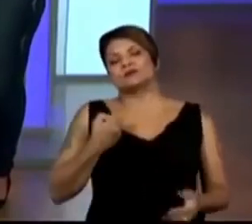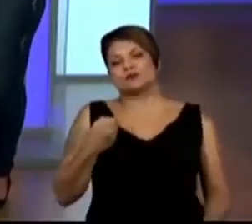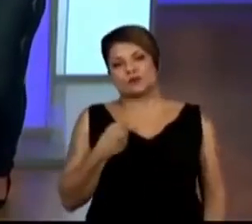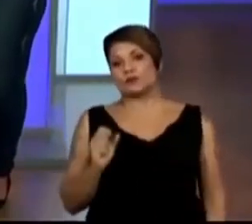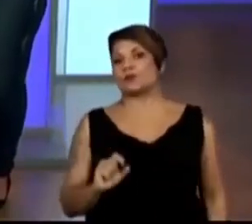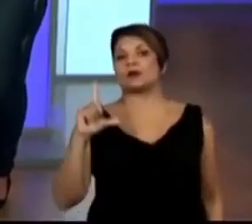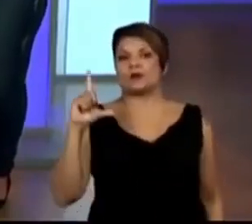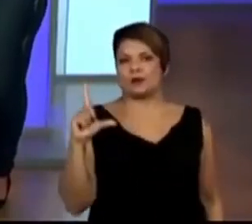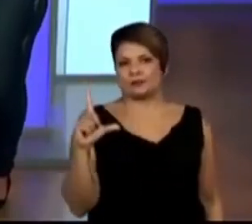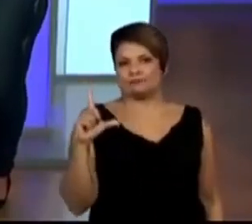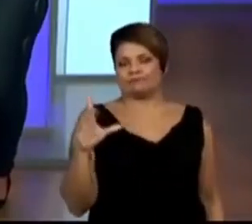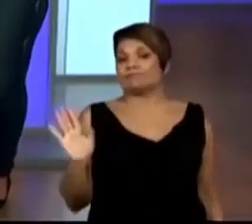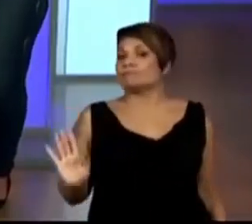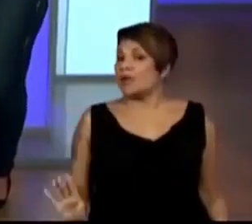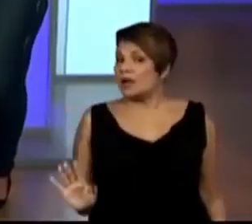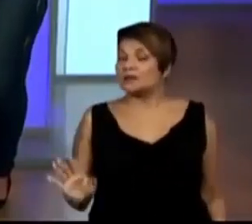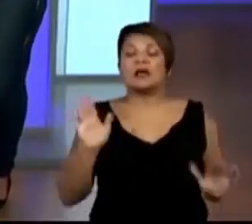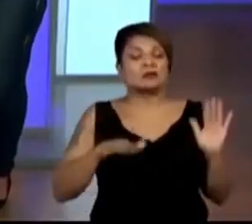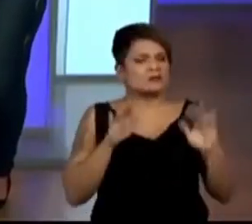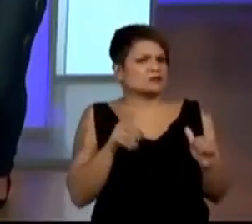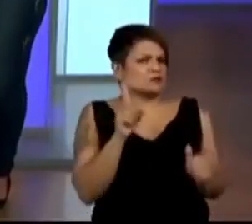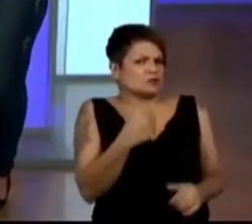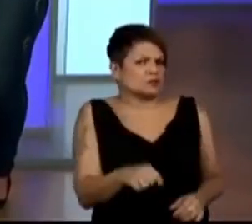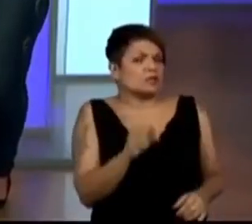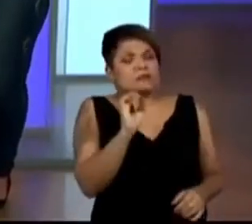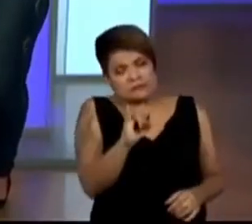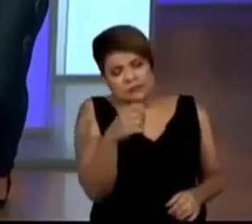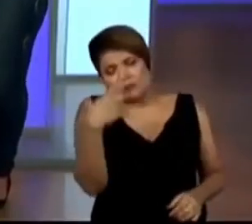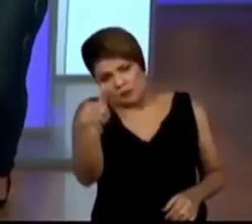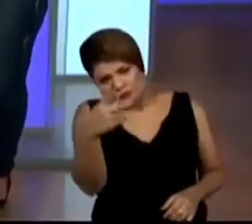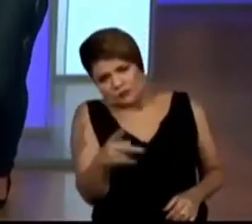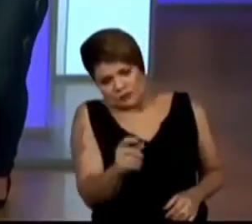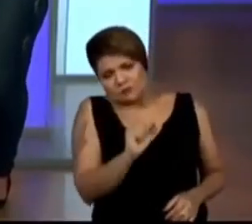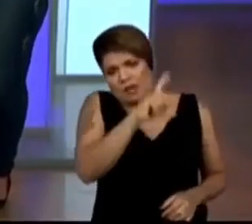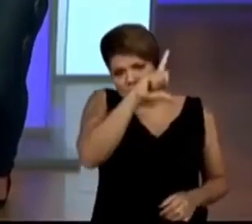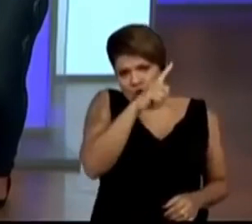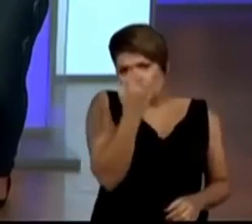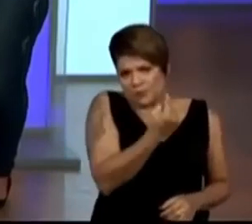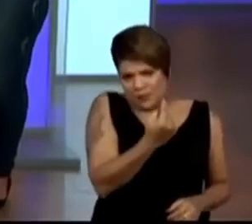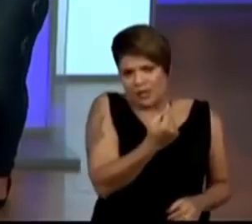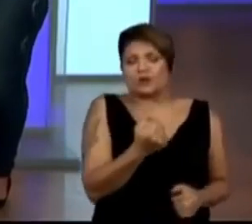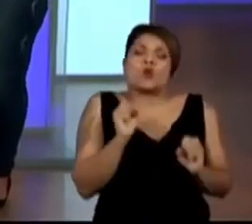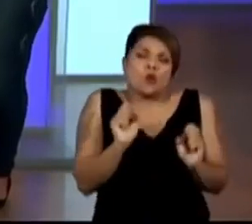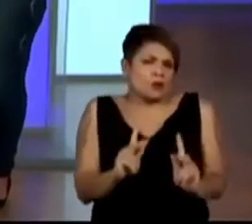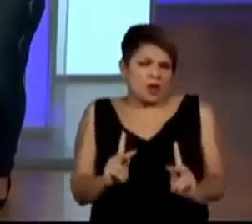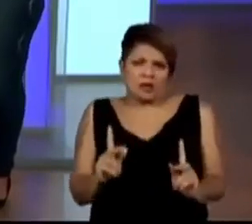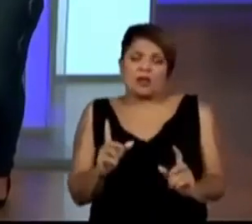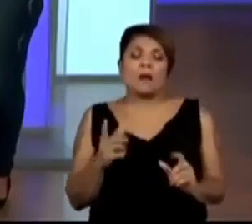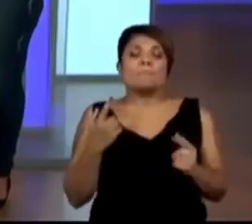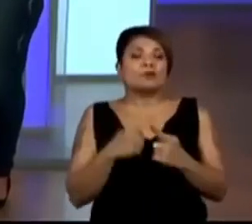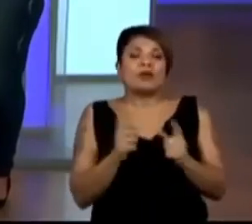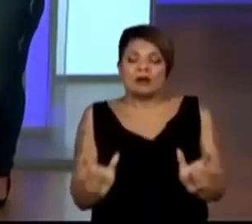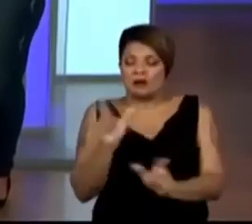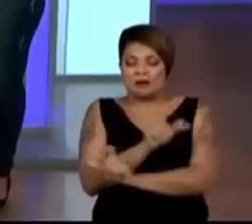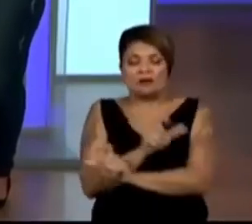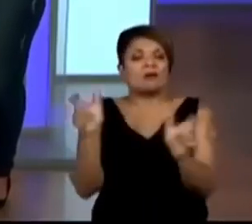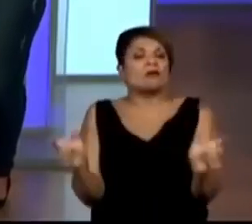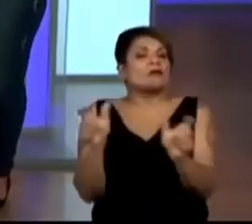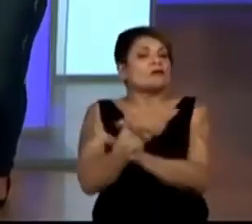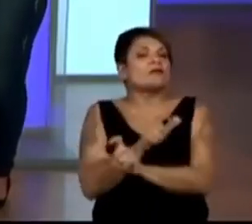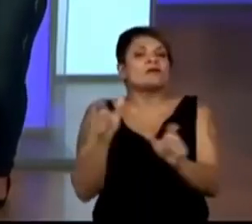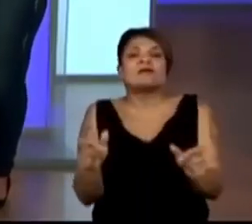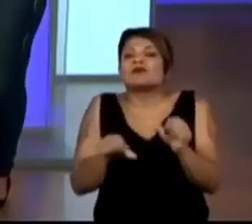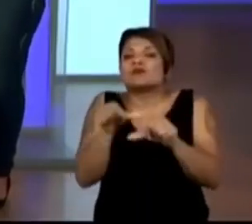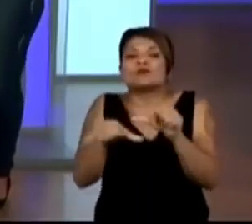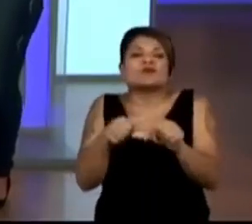Não necessariamente, tá, meus amores? Se para vocês é melhor trabalhar com o maior primeiro... No caso da adição, a ordem dos números